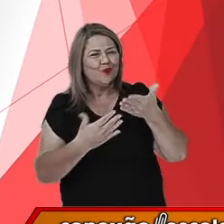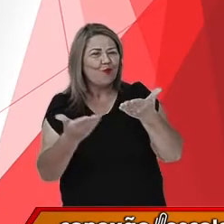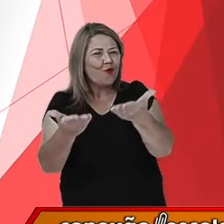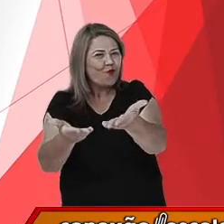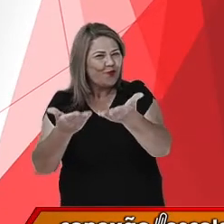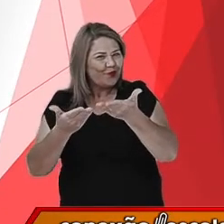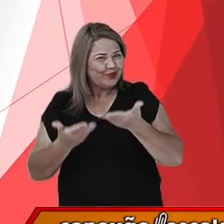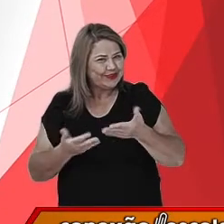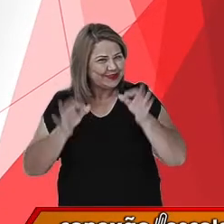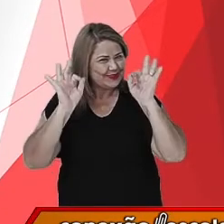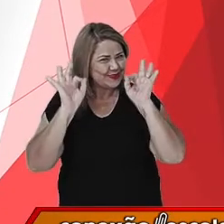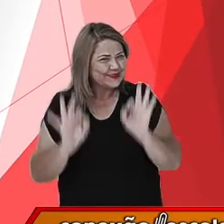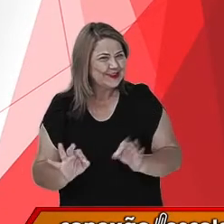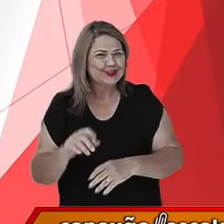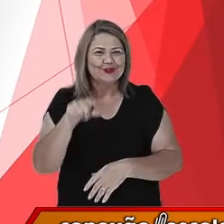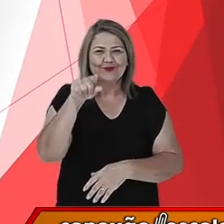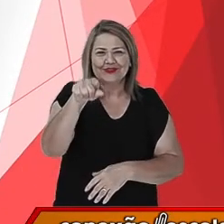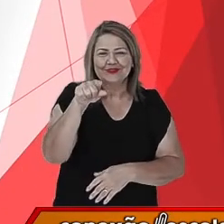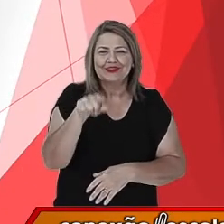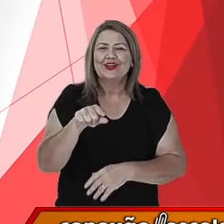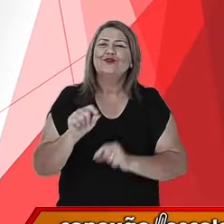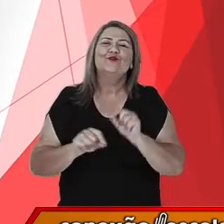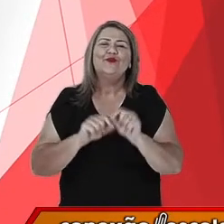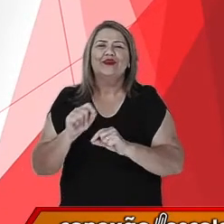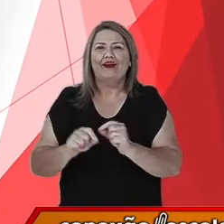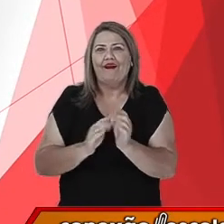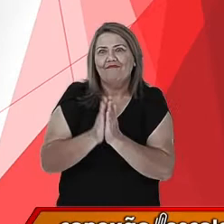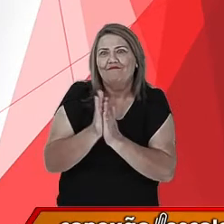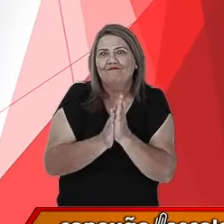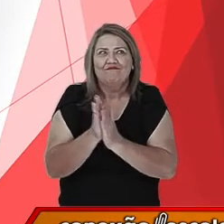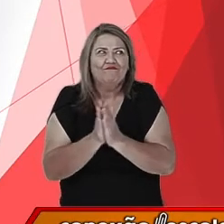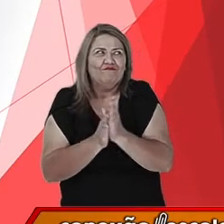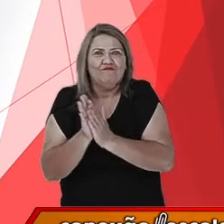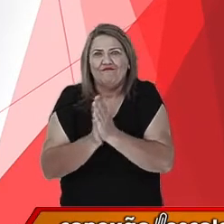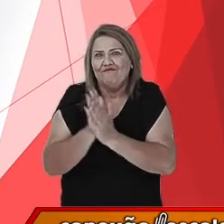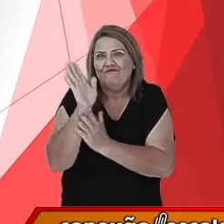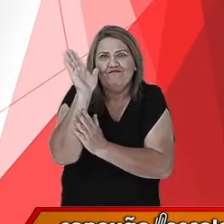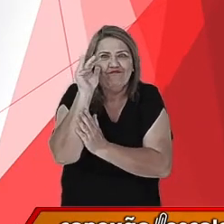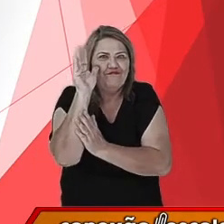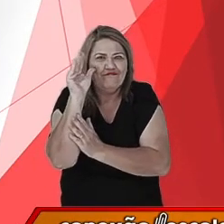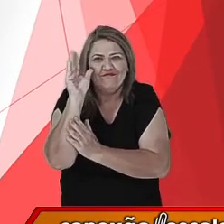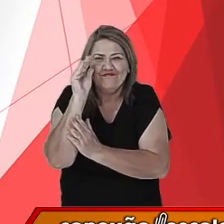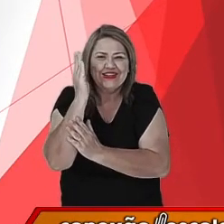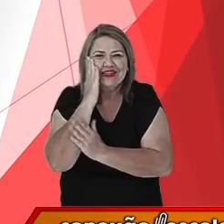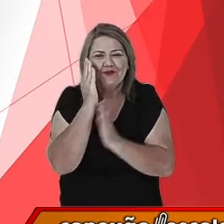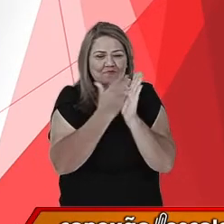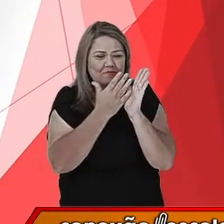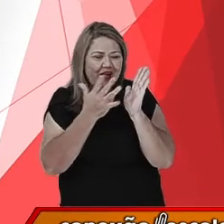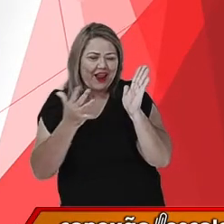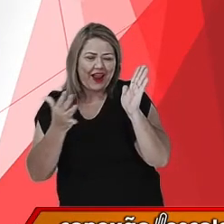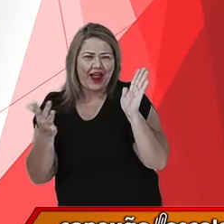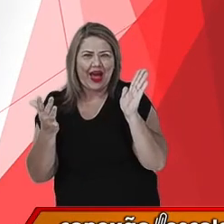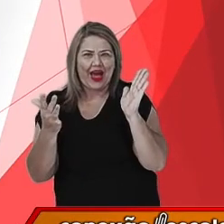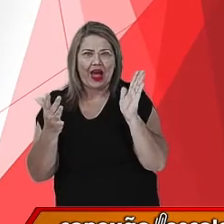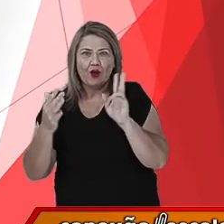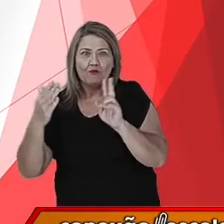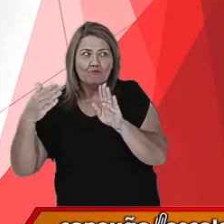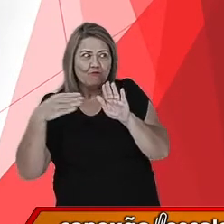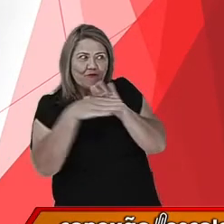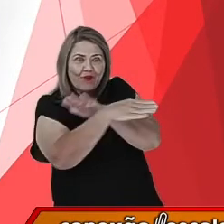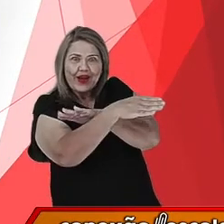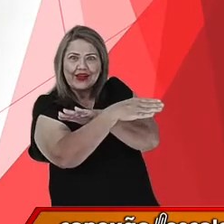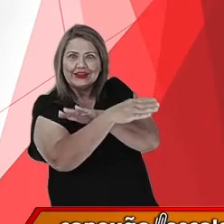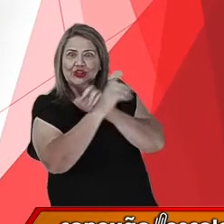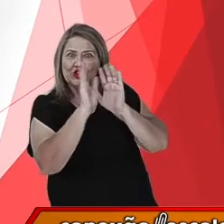tenho certeza que você já está cheia ou cheio de curiosidade para saber como termina. Será que eles vão entrar no